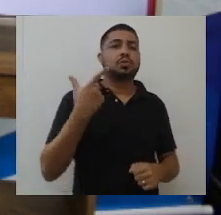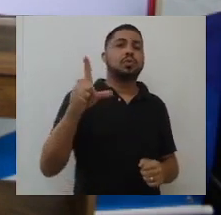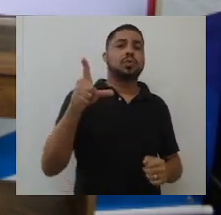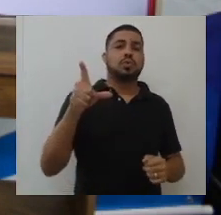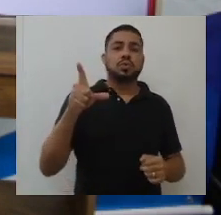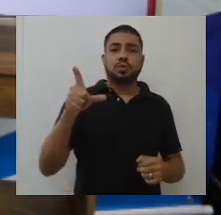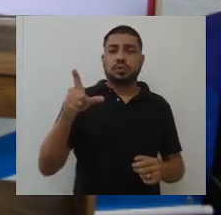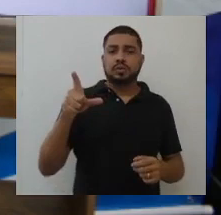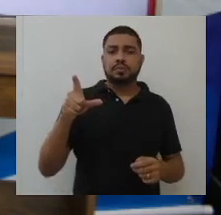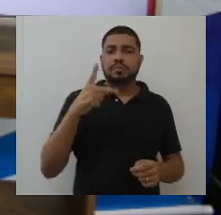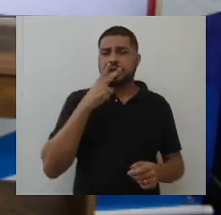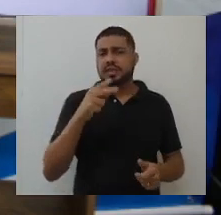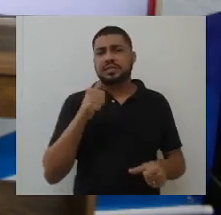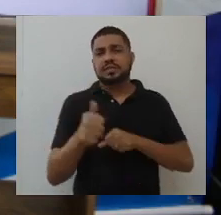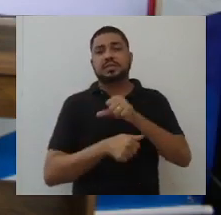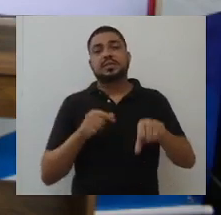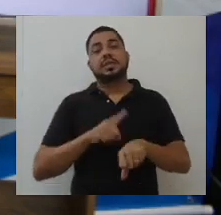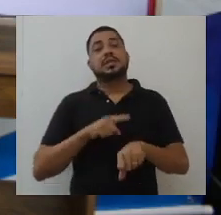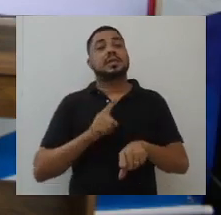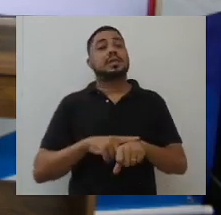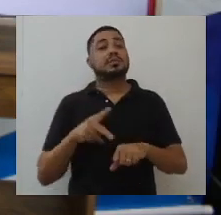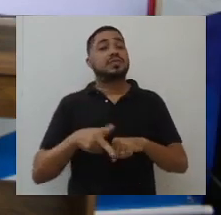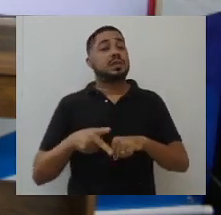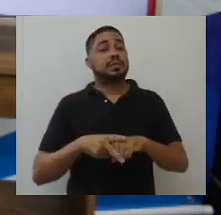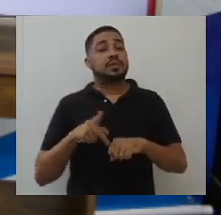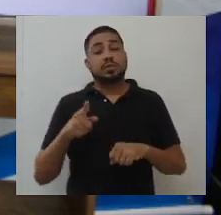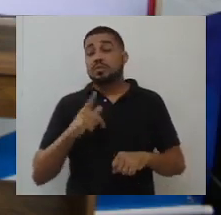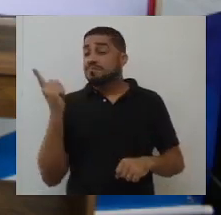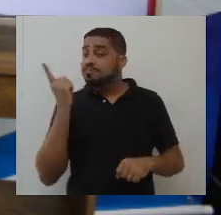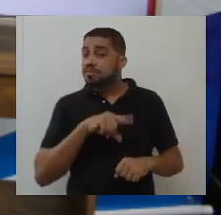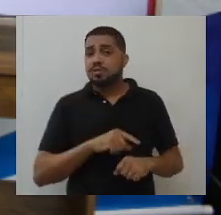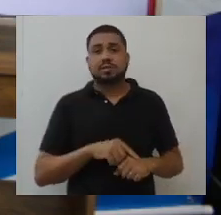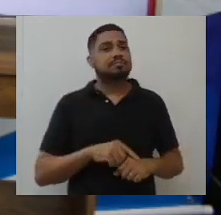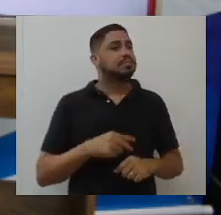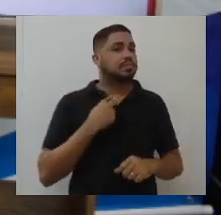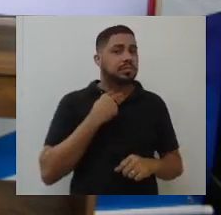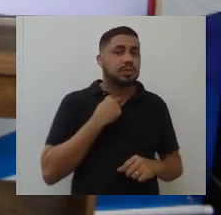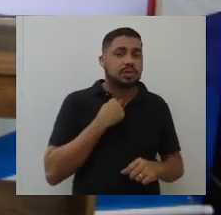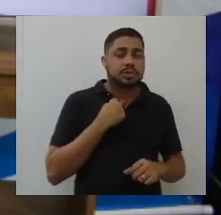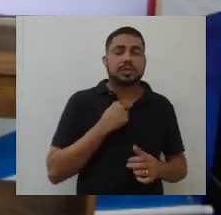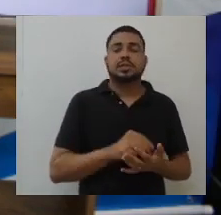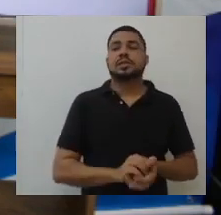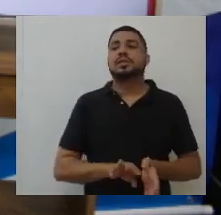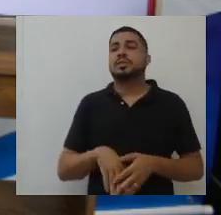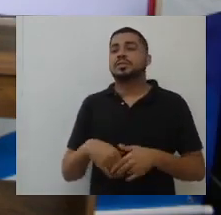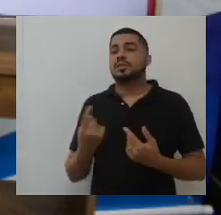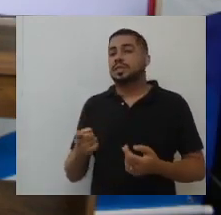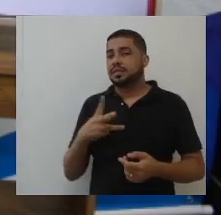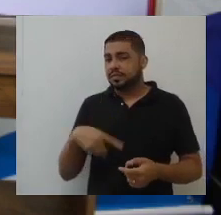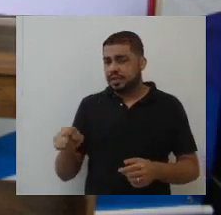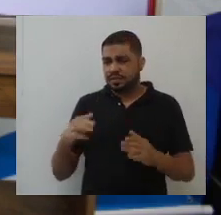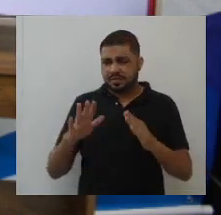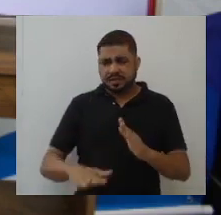você estivesse fazendo uma troca de tempos verbais. Isso não pode acontecer. Então, ó. You will you stay at home? Você vai